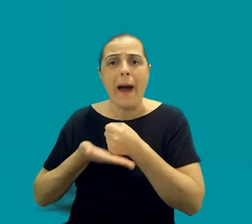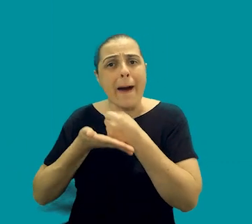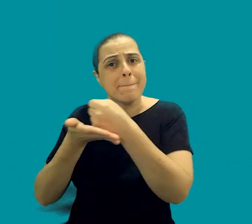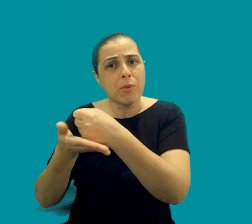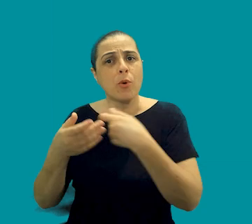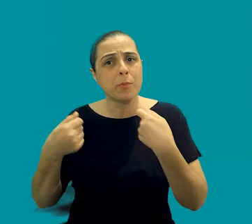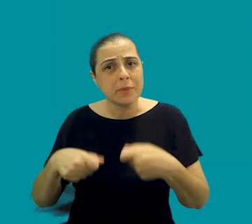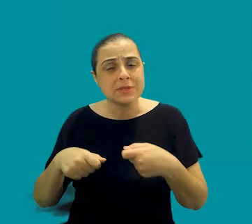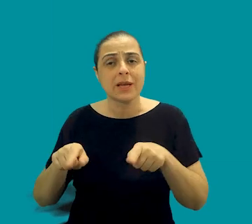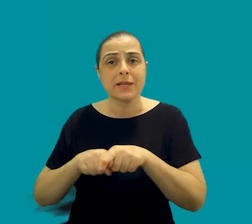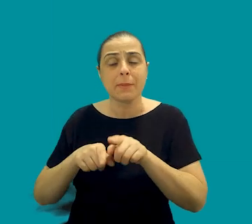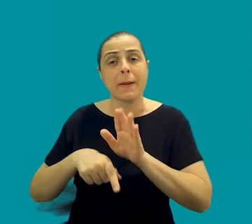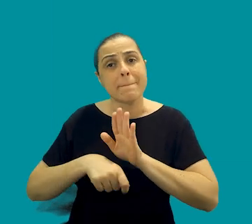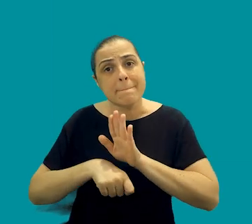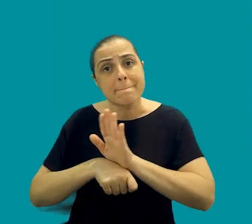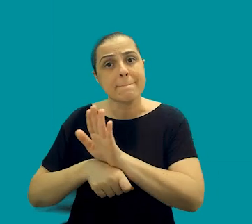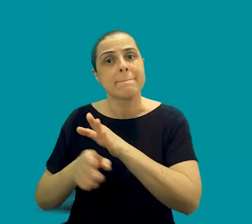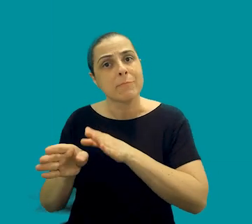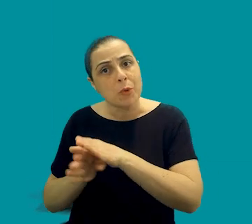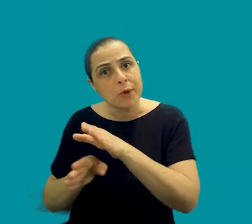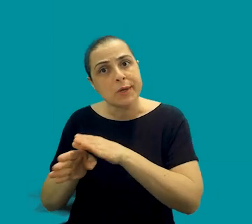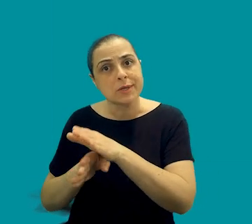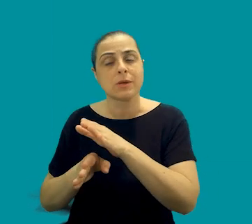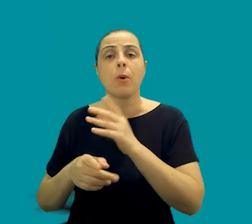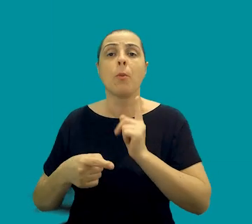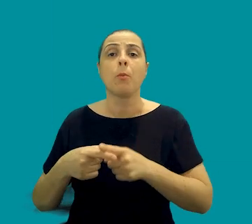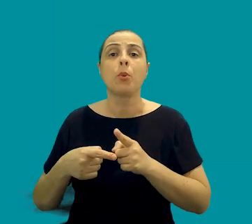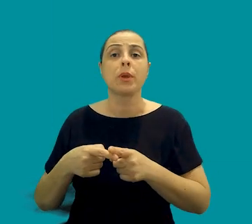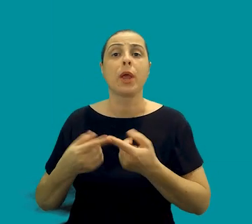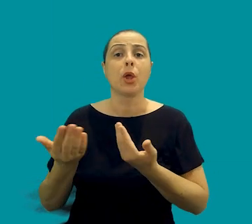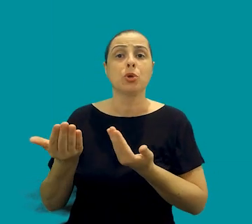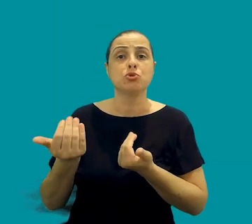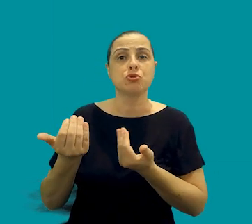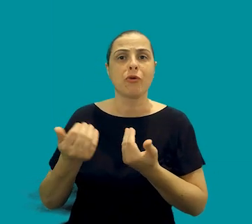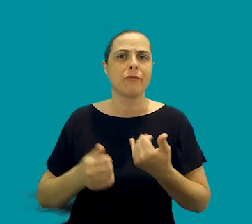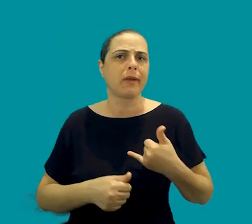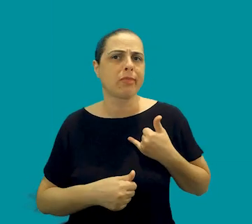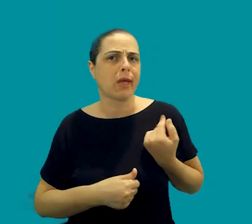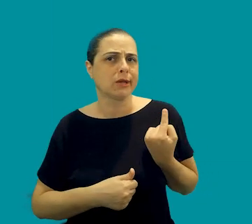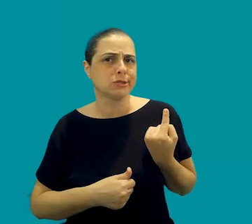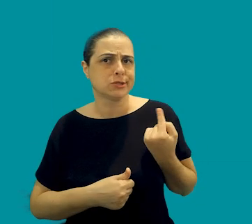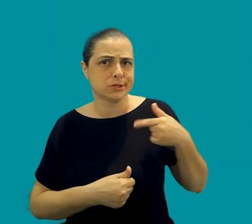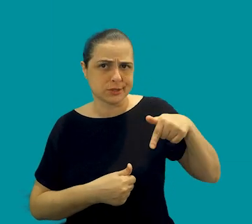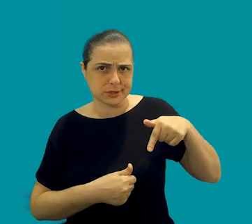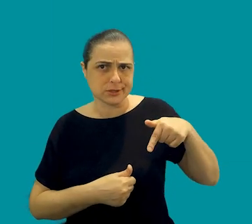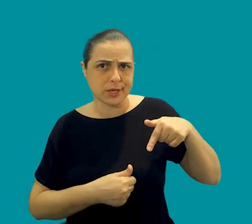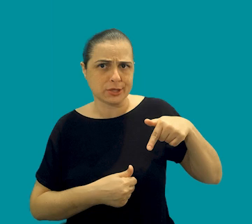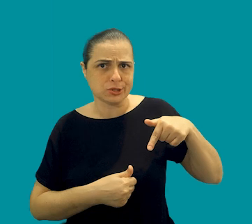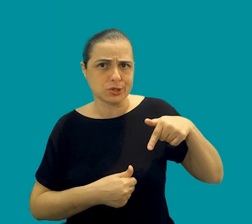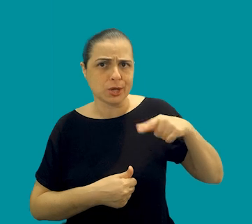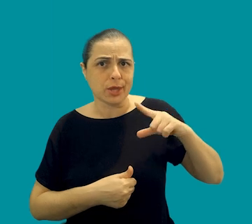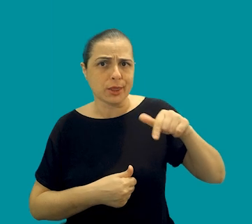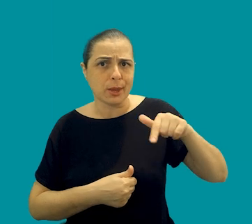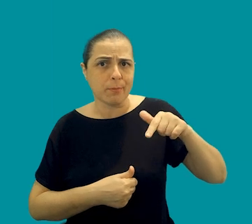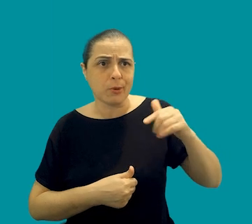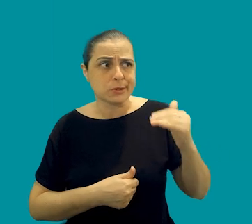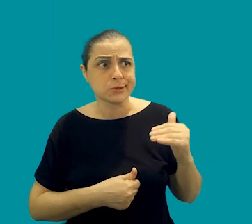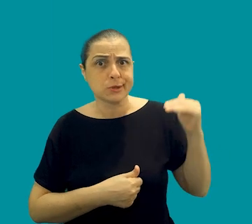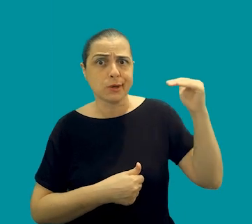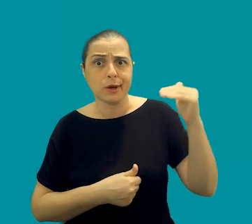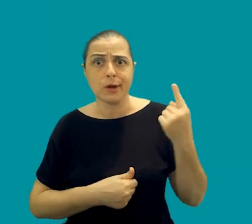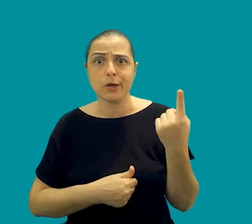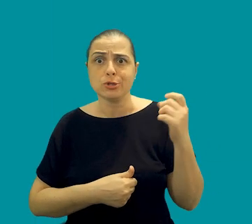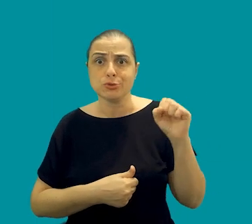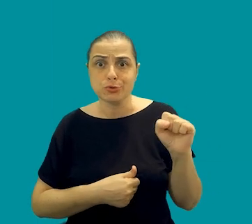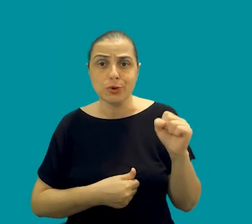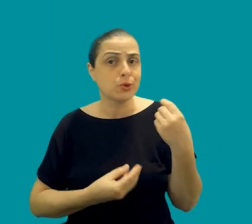apoio e assessoria, e a rede também desse jovem quando ele passa dos 17 para os 18 anos, né? Então, a